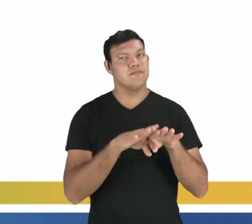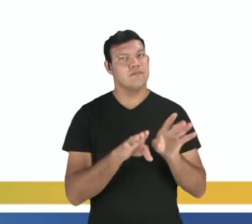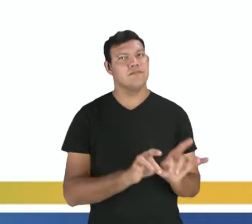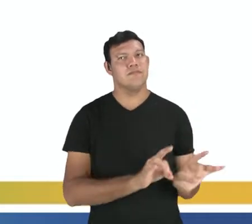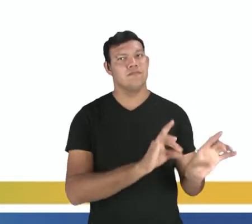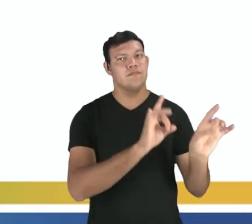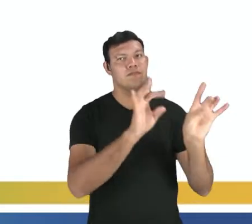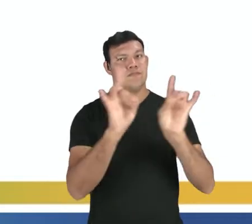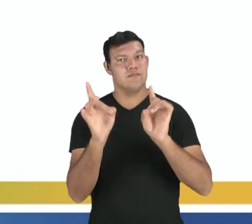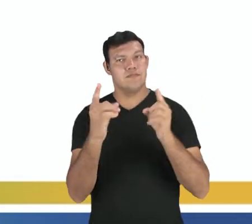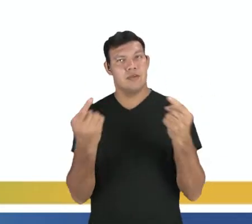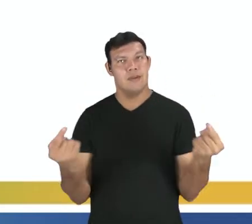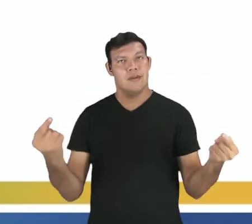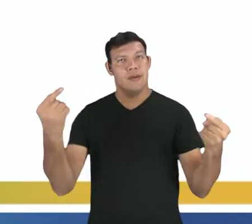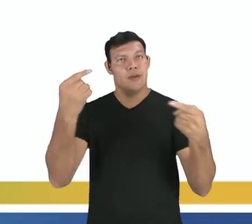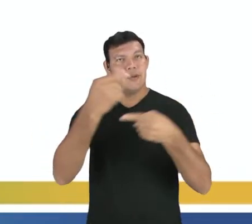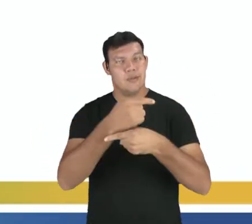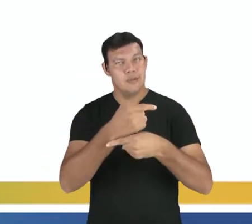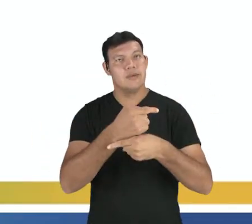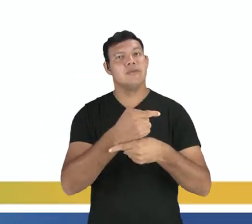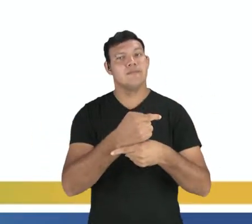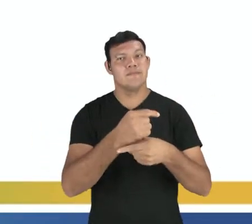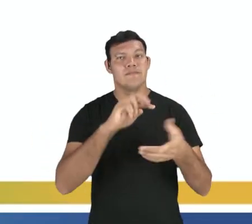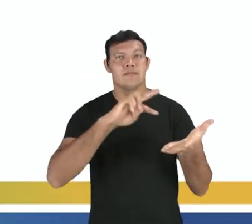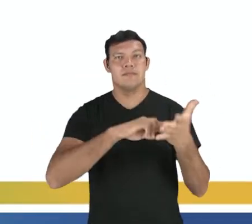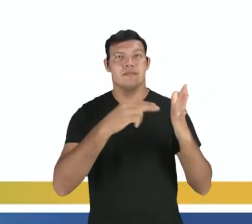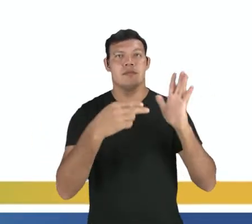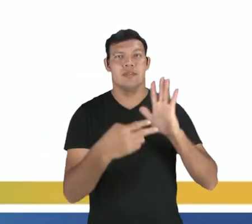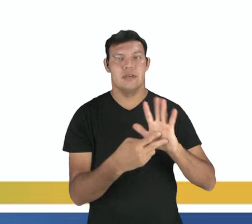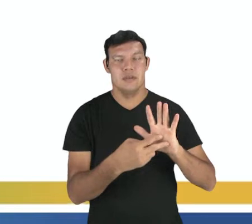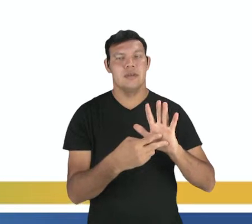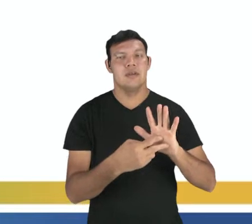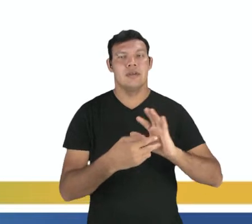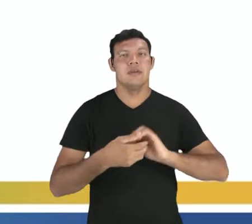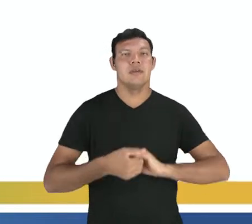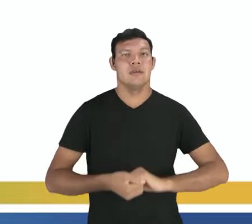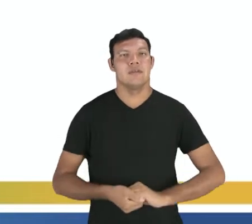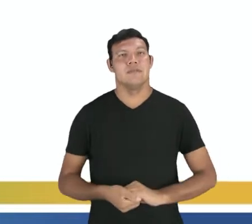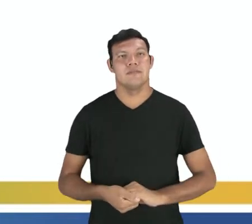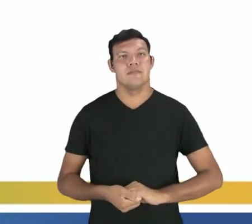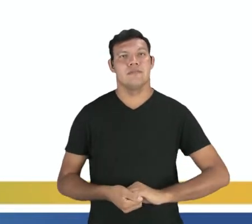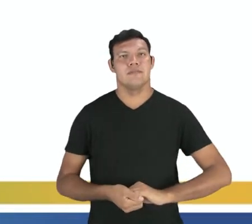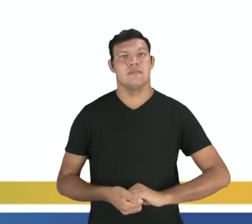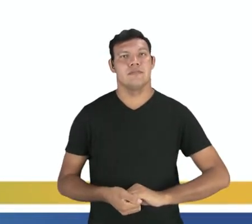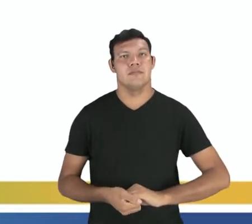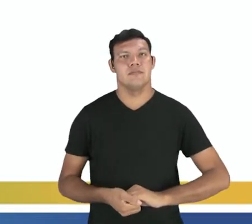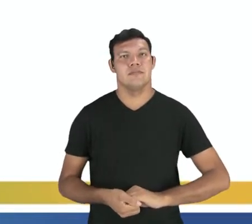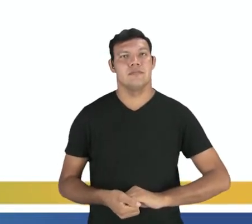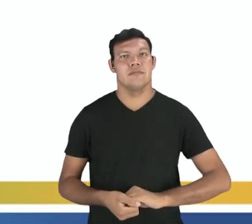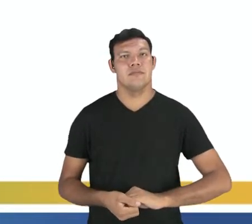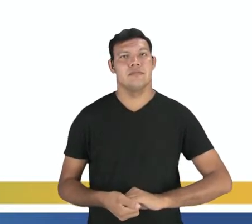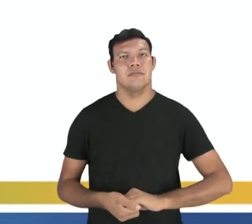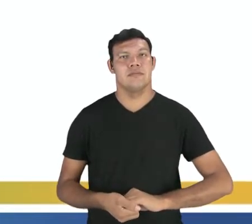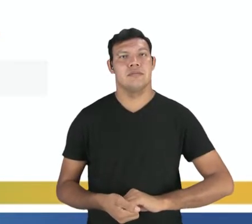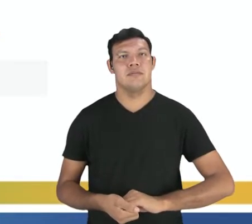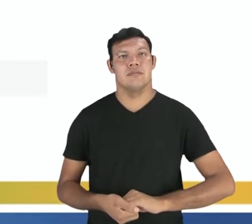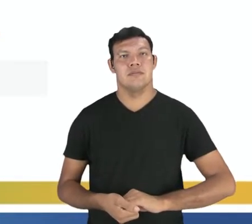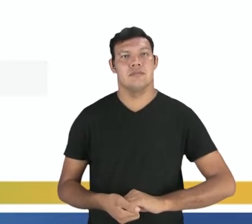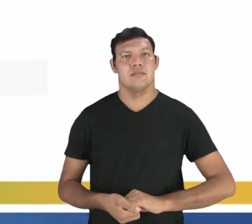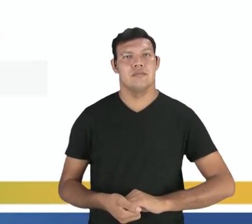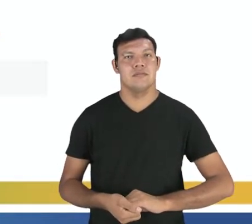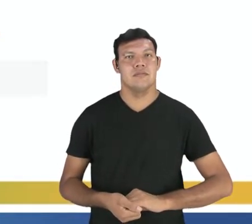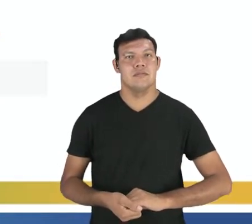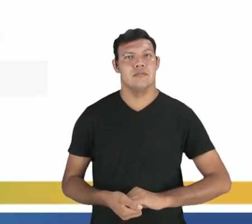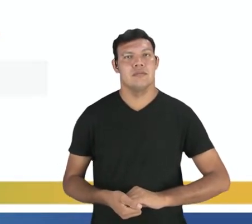o oposto do significado literal. Por exemplo, his argument was as clear